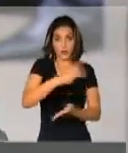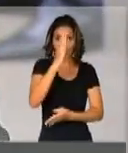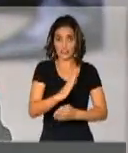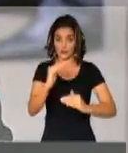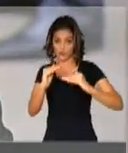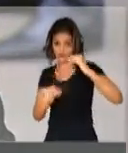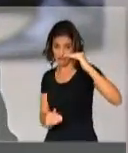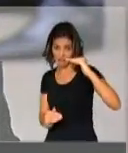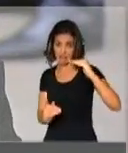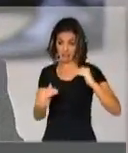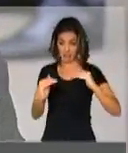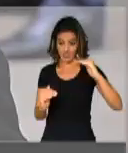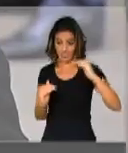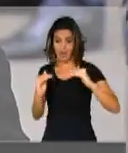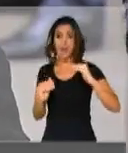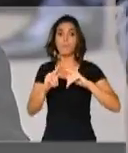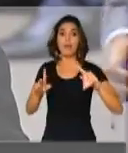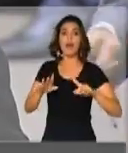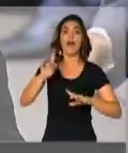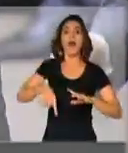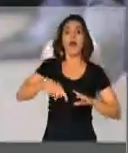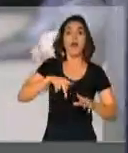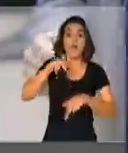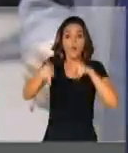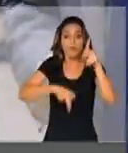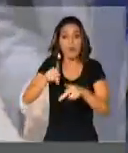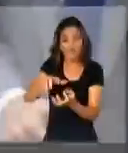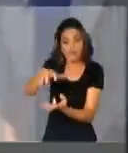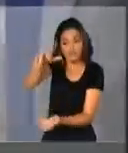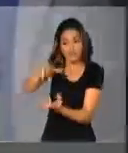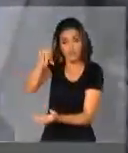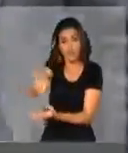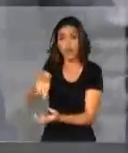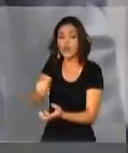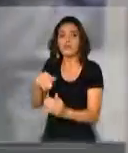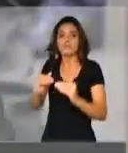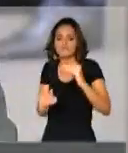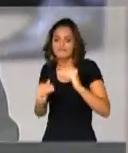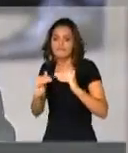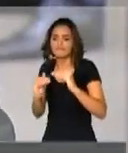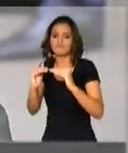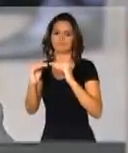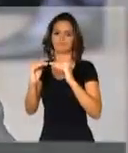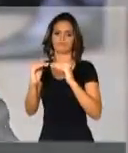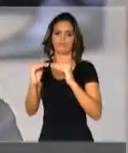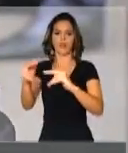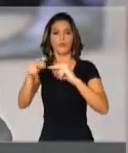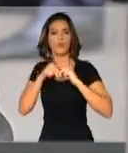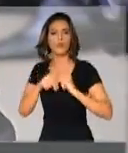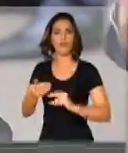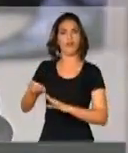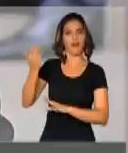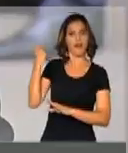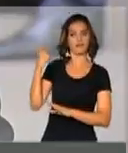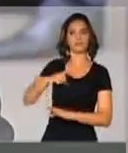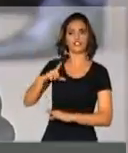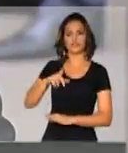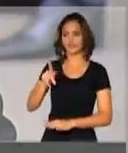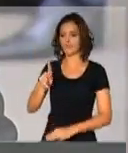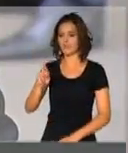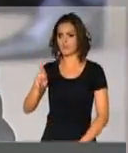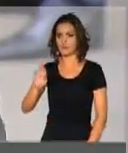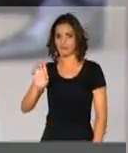um país desigual, mas está entre a população mais idosa, o setor menos desigual. Por quê? Porque existia uma previdência social até